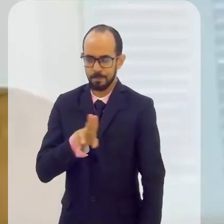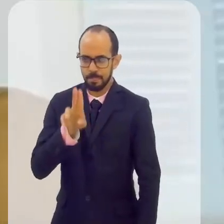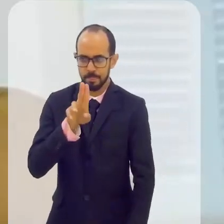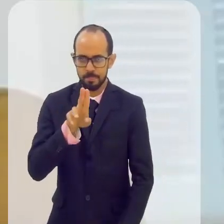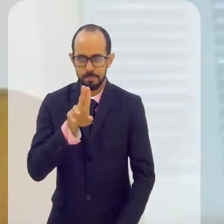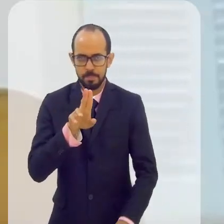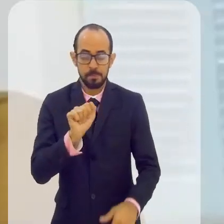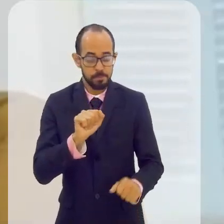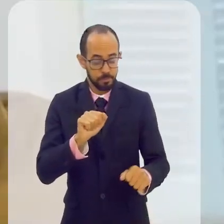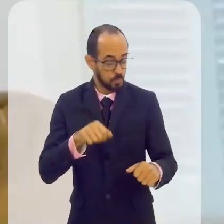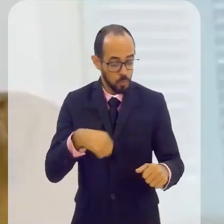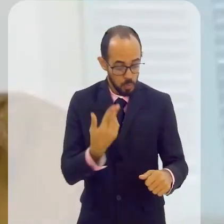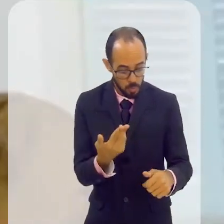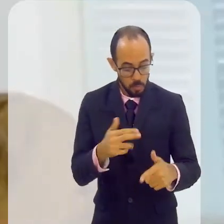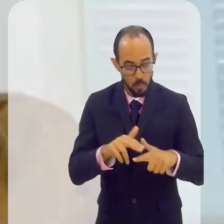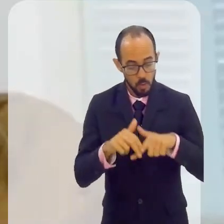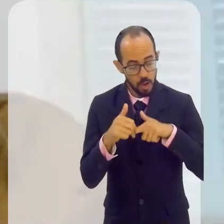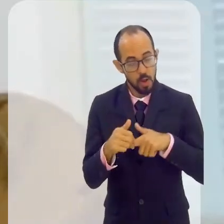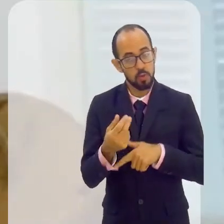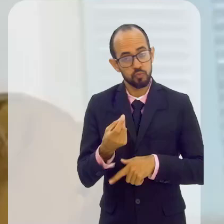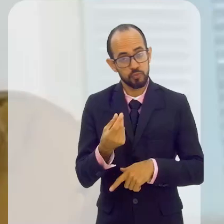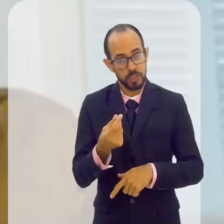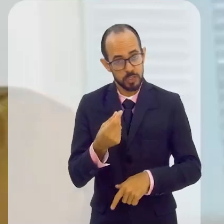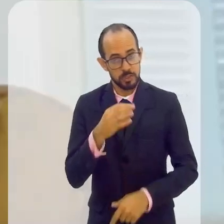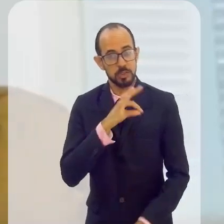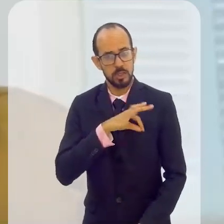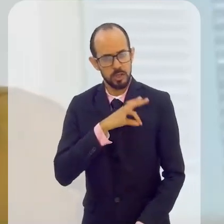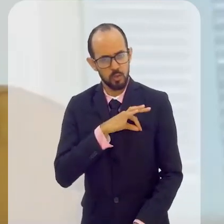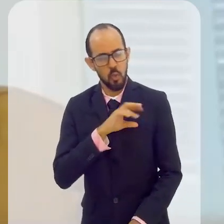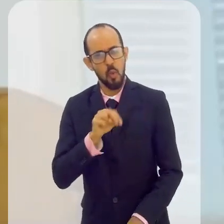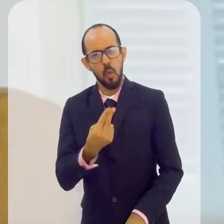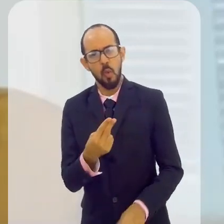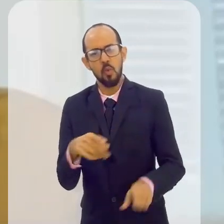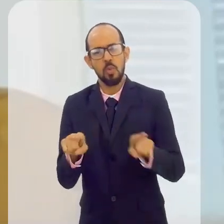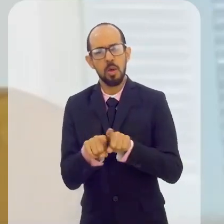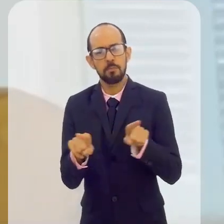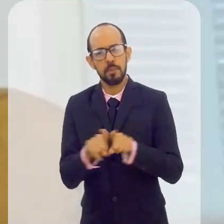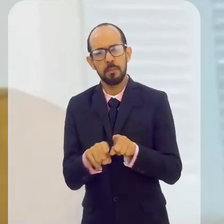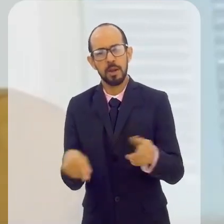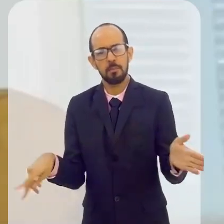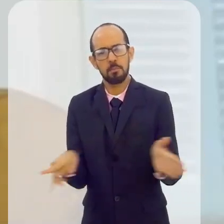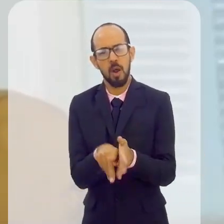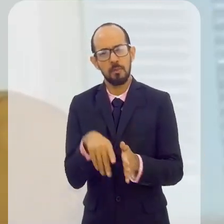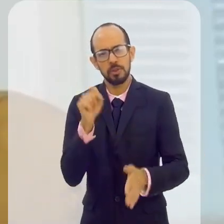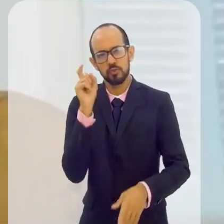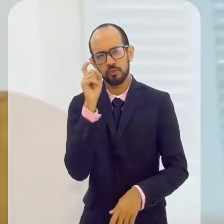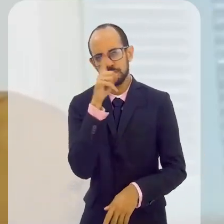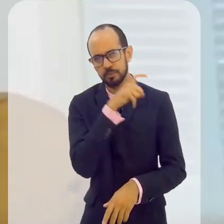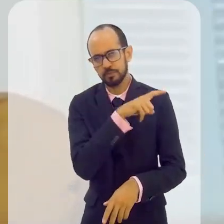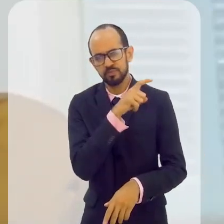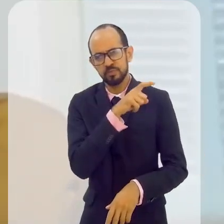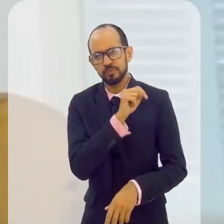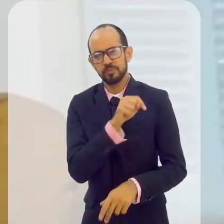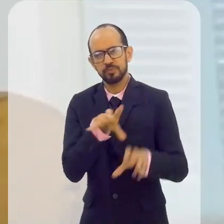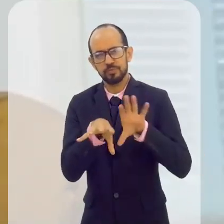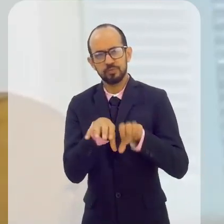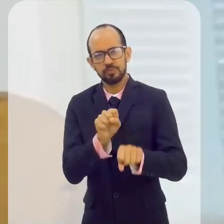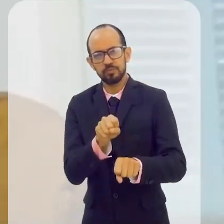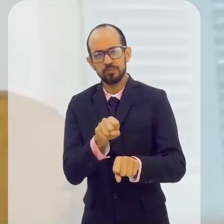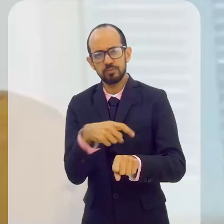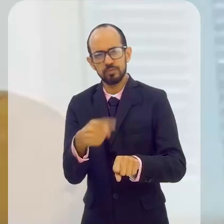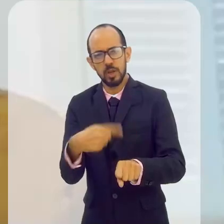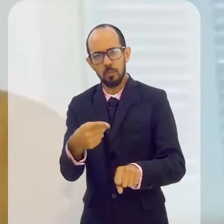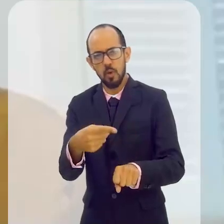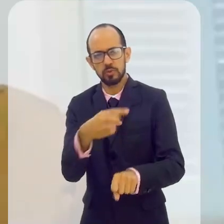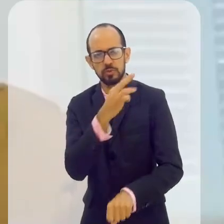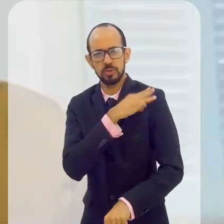superior, né, seja por uma questão financeira, seja pelas próprias dificuldades que o ensino médio traz, e